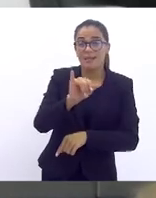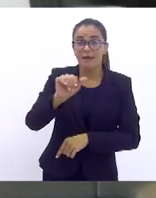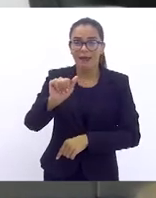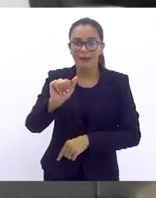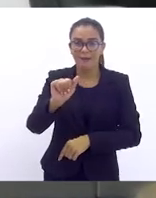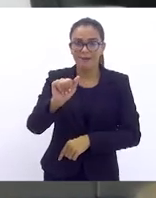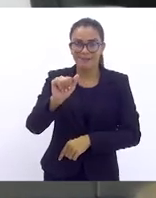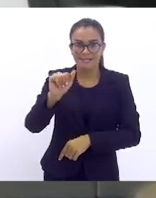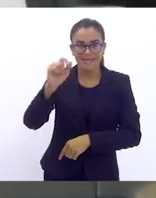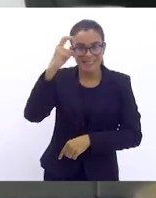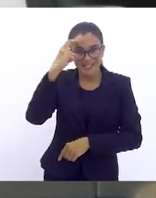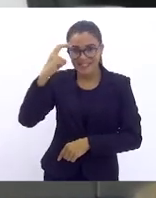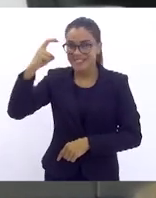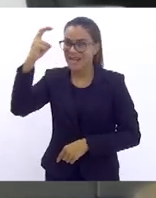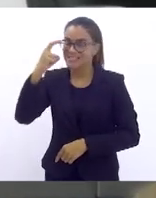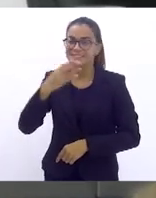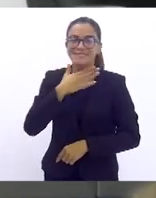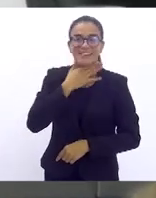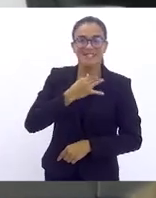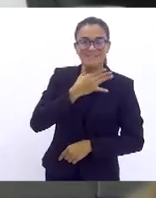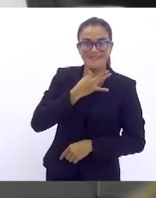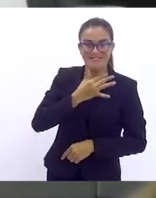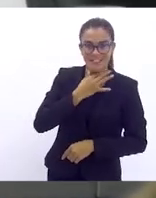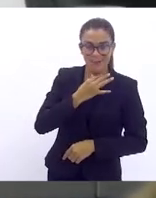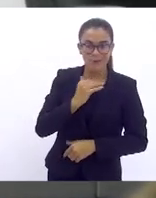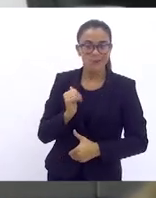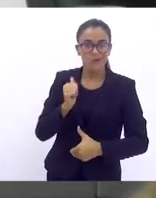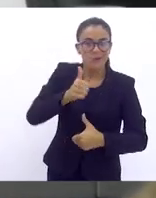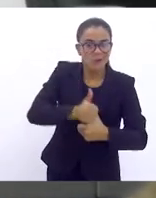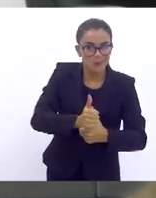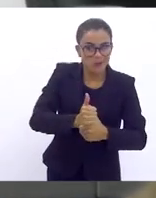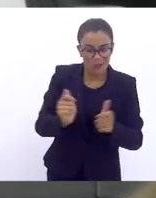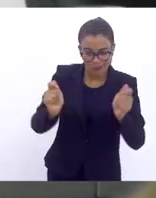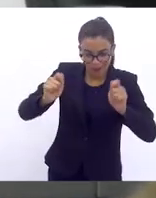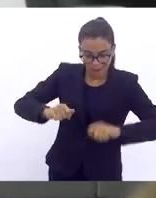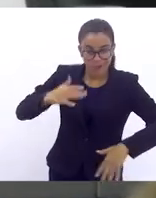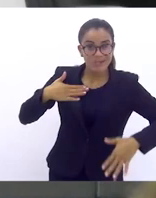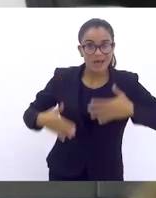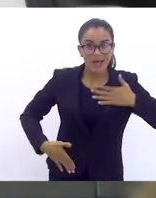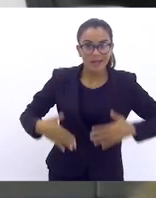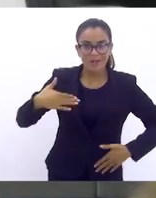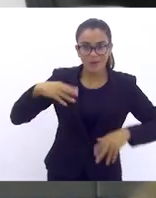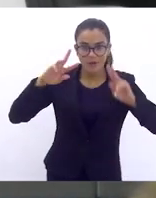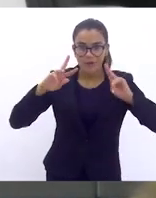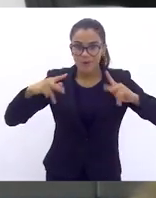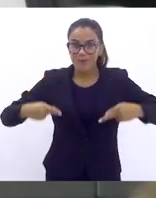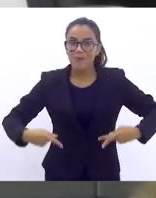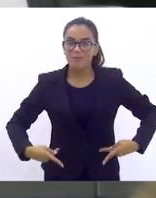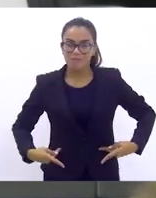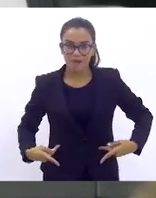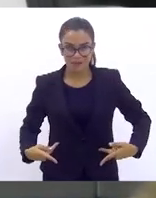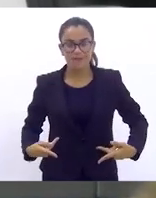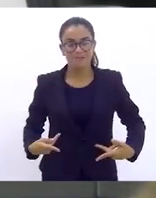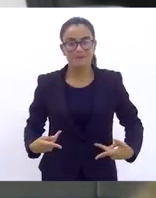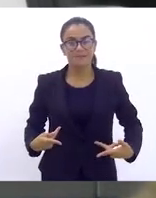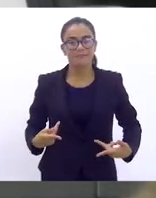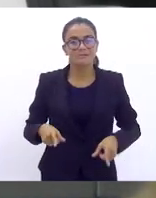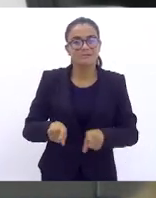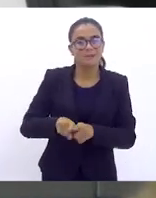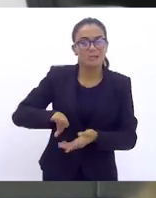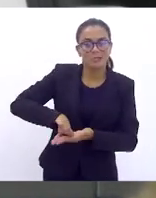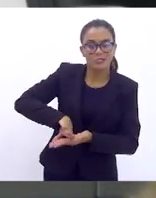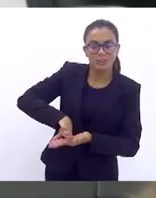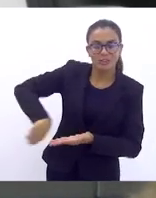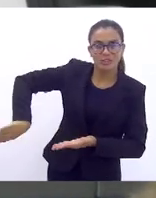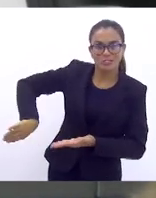que hoje substitui muitas vezes a capacidade das pessoas tiram